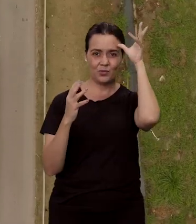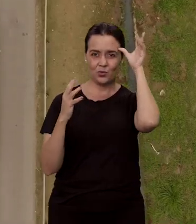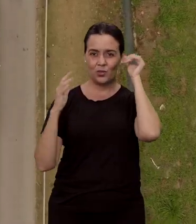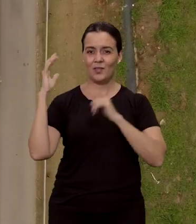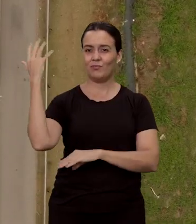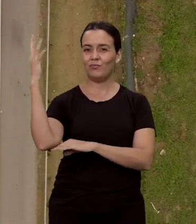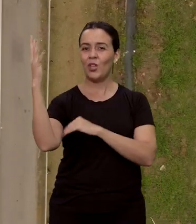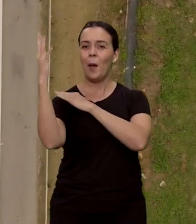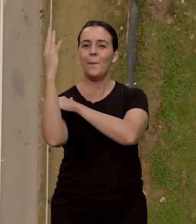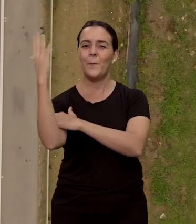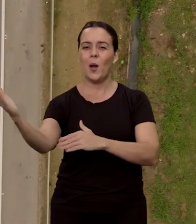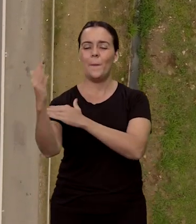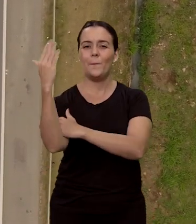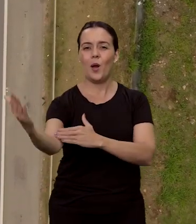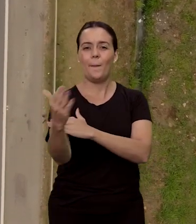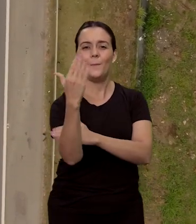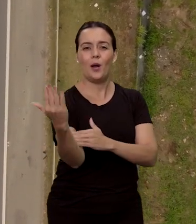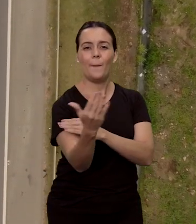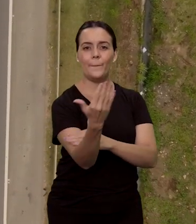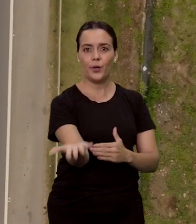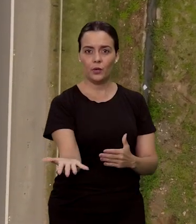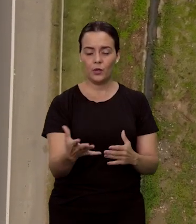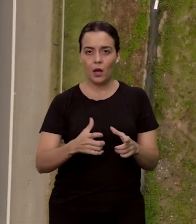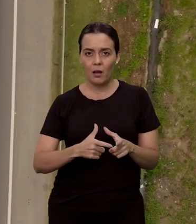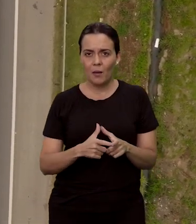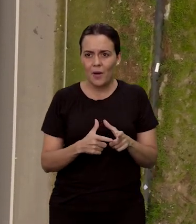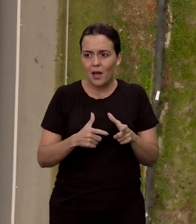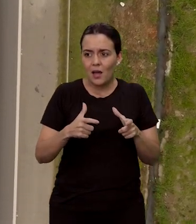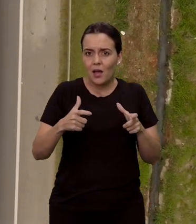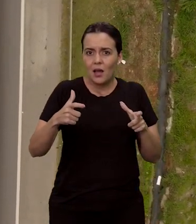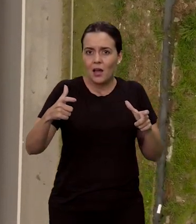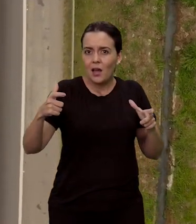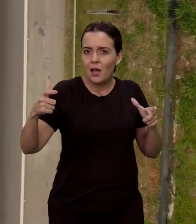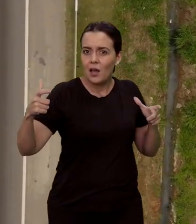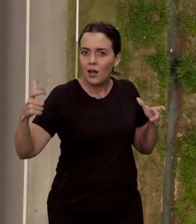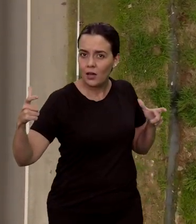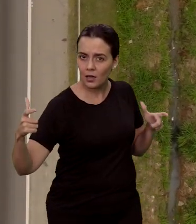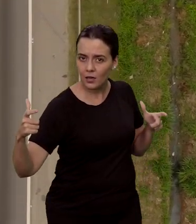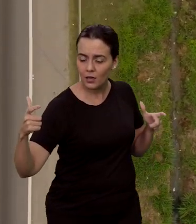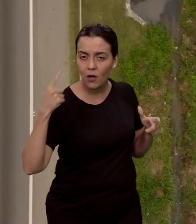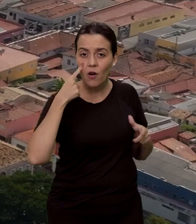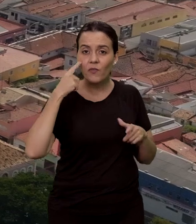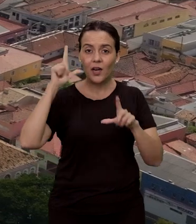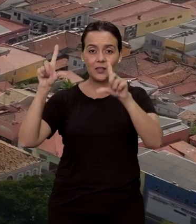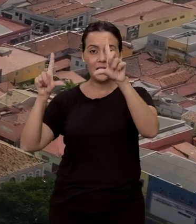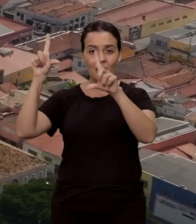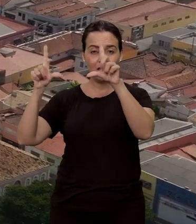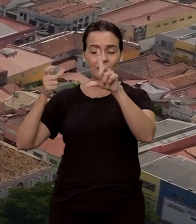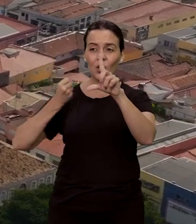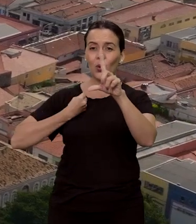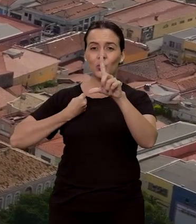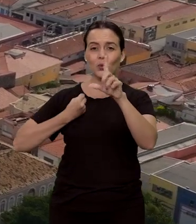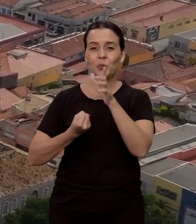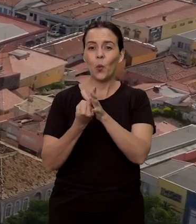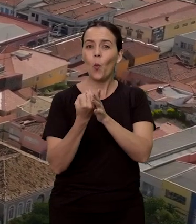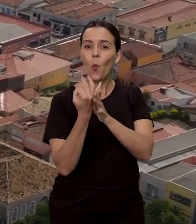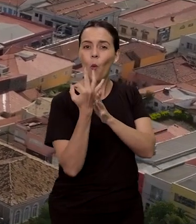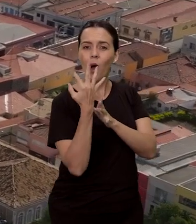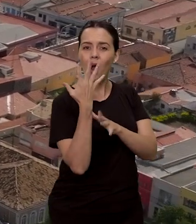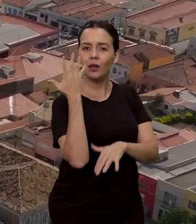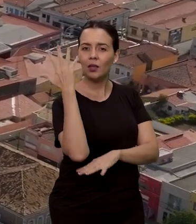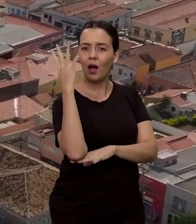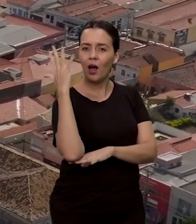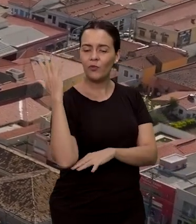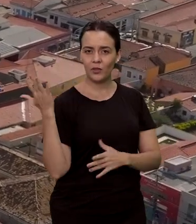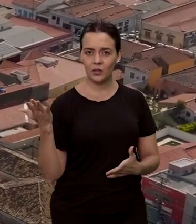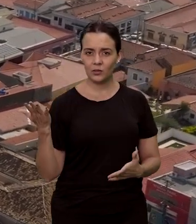últimos 3 anos, são postos, estão nos jornais, a gente pode olhar para esses números e começar a perceber que